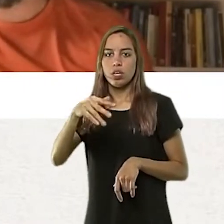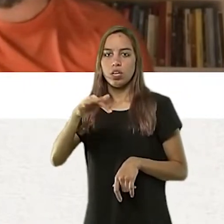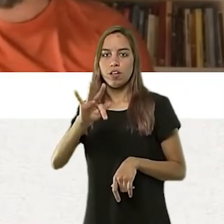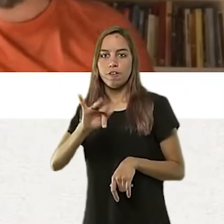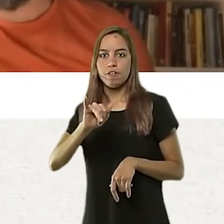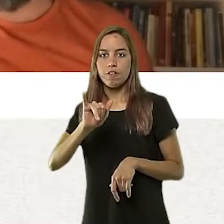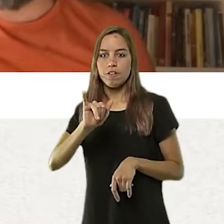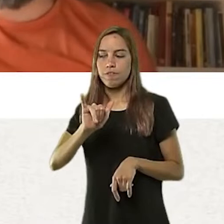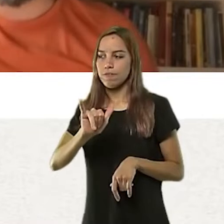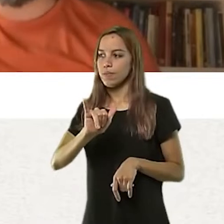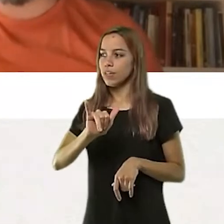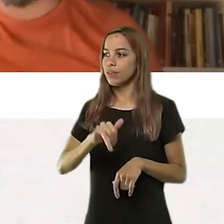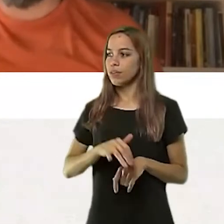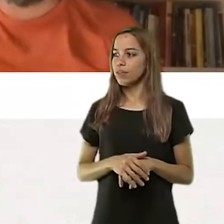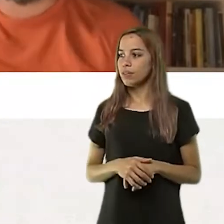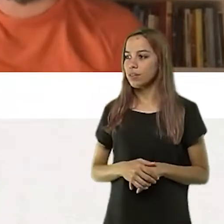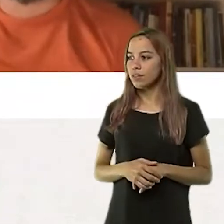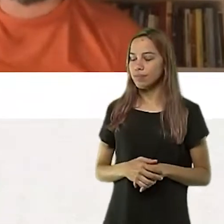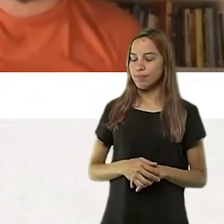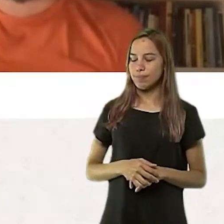agora, hoje.